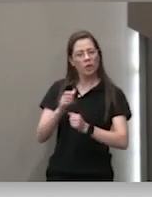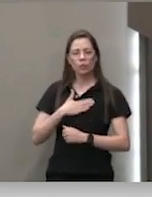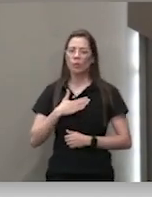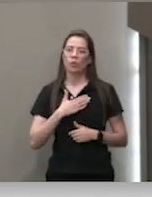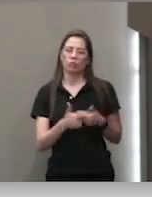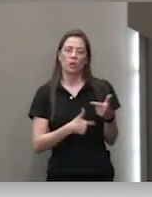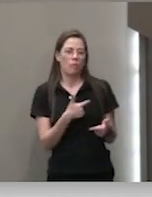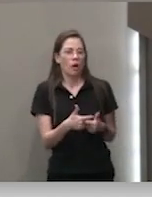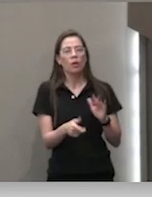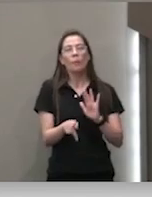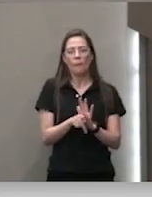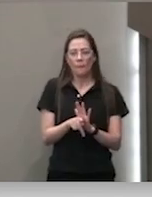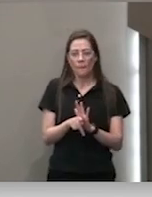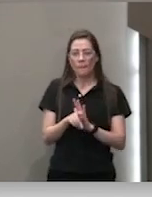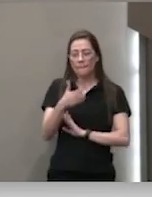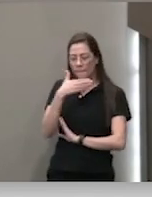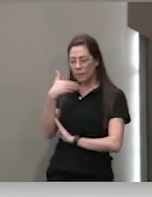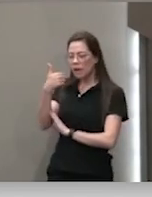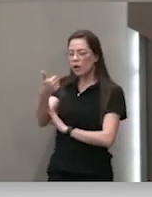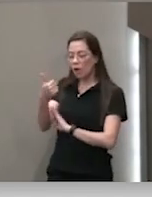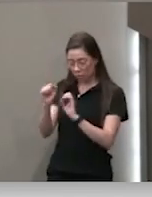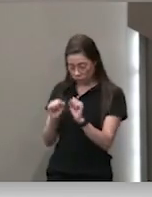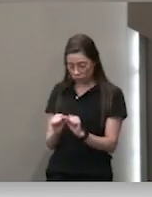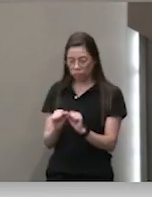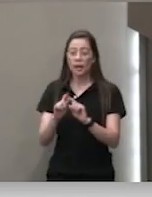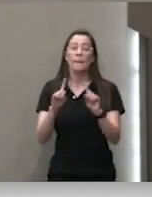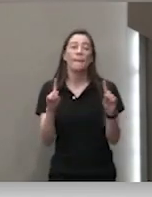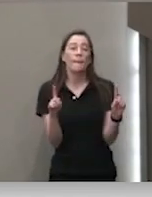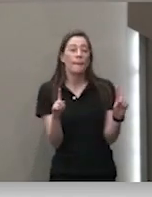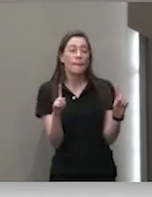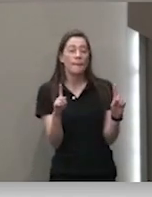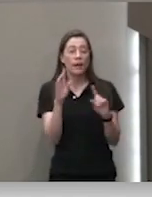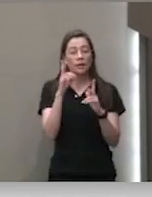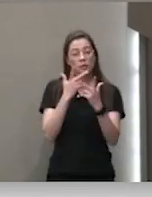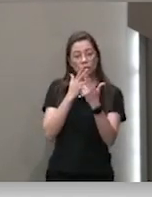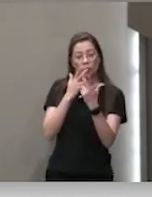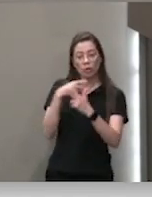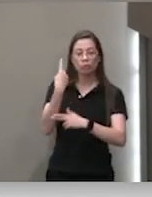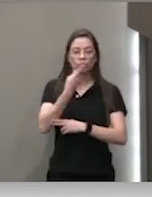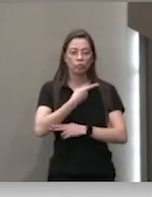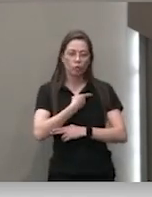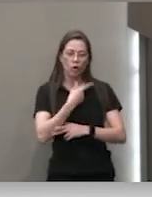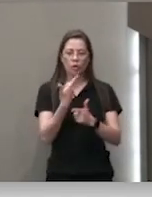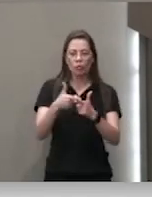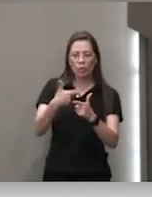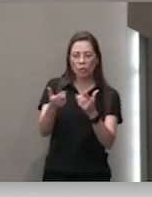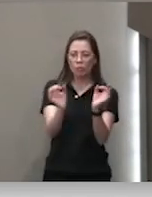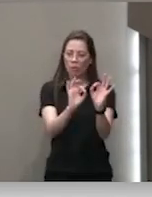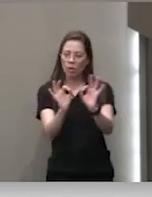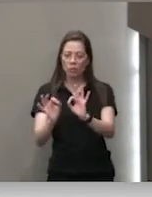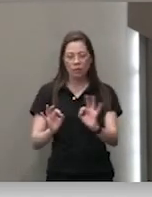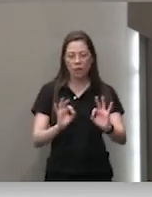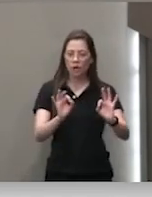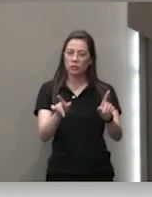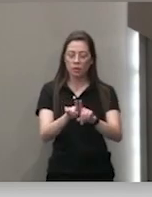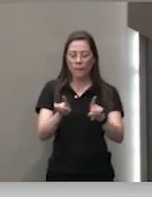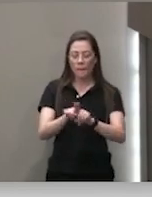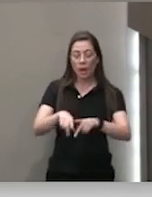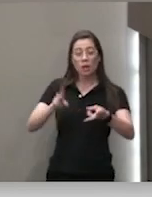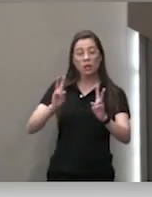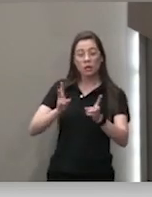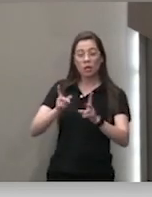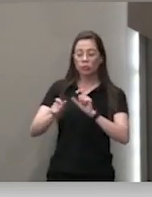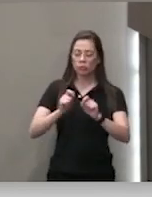parte. Poderíamos ter feito melhor? Poderíamos. Mas, mesmo assim, a gente não teve problema algum.